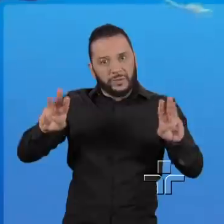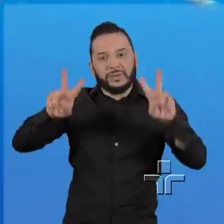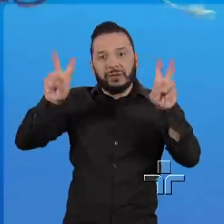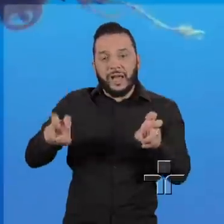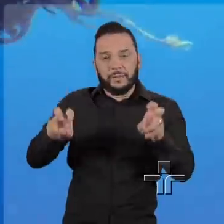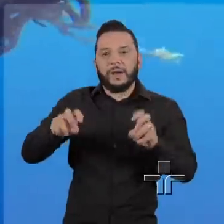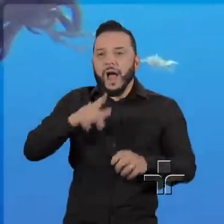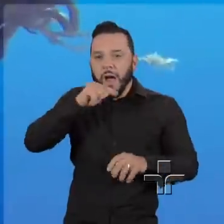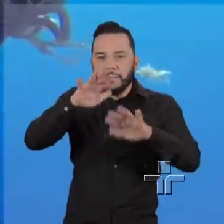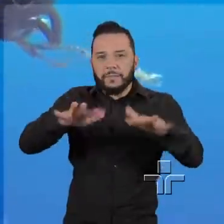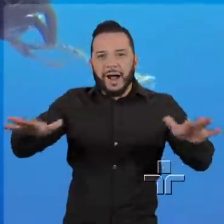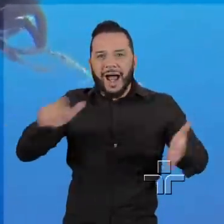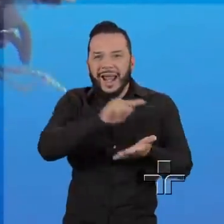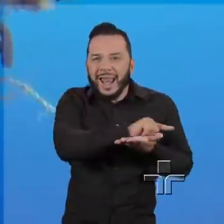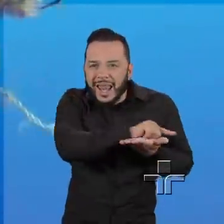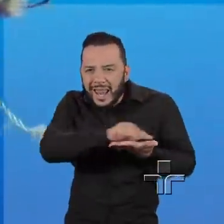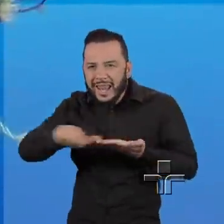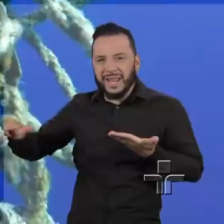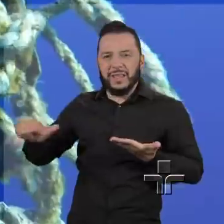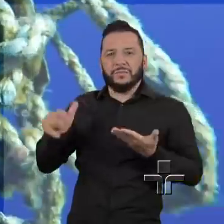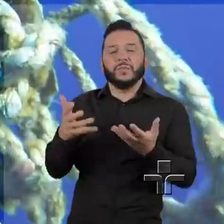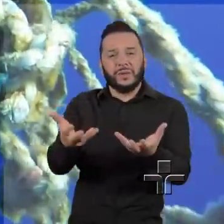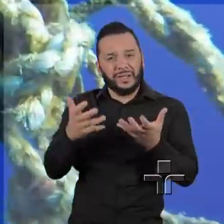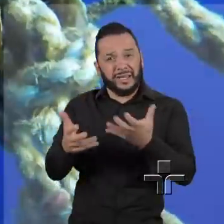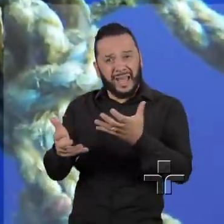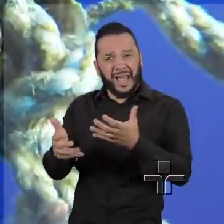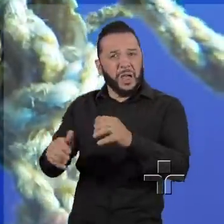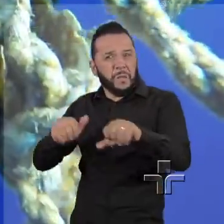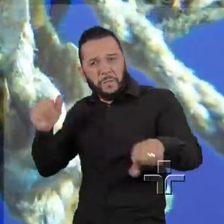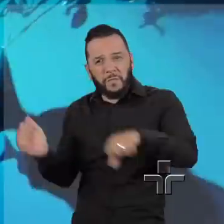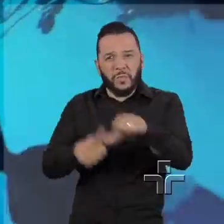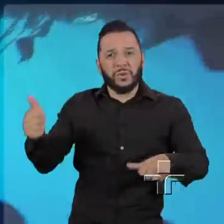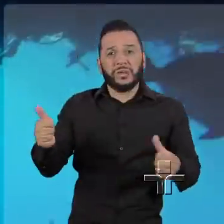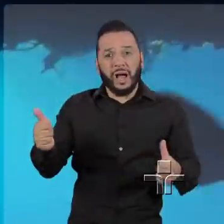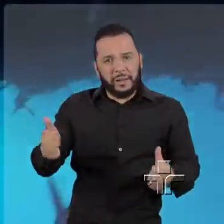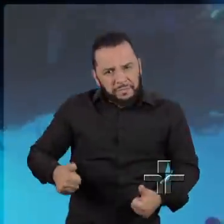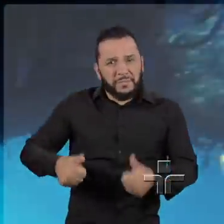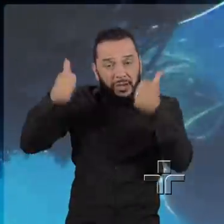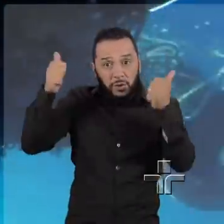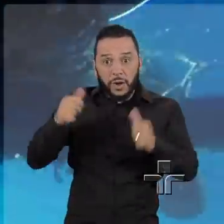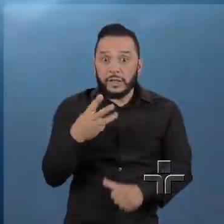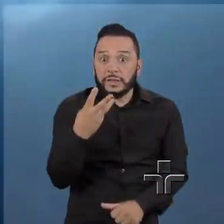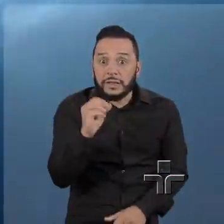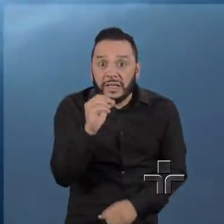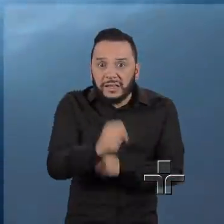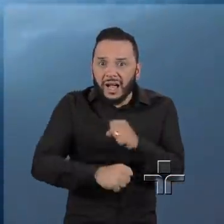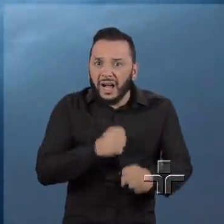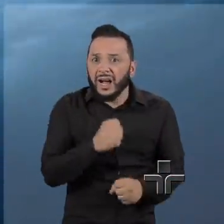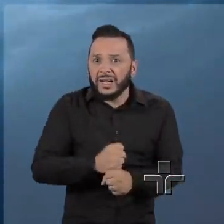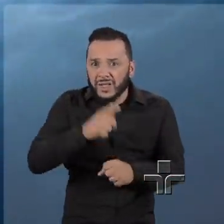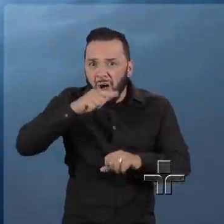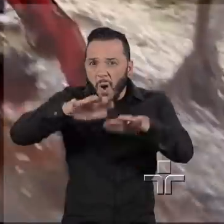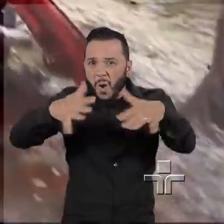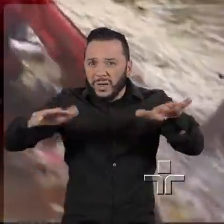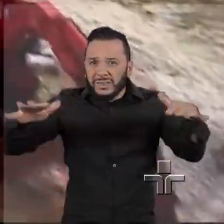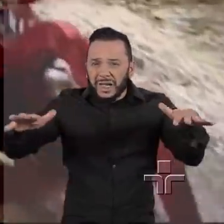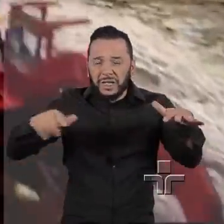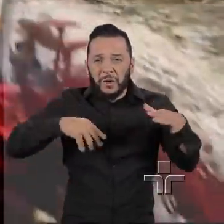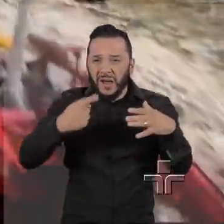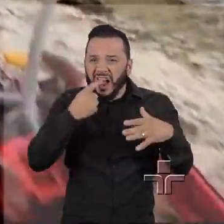Limpos busca reverter a estimativa assustadora. Daqui 30 anos, os oceanos terão mais